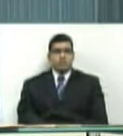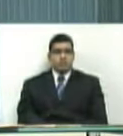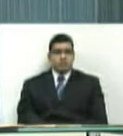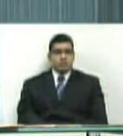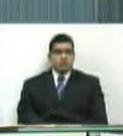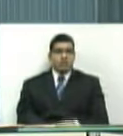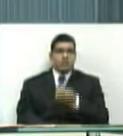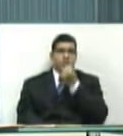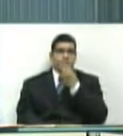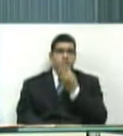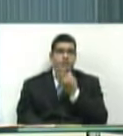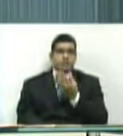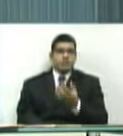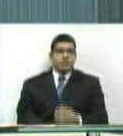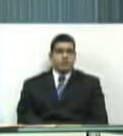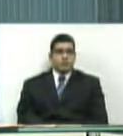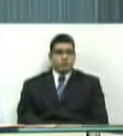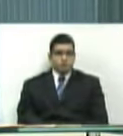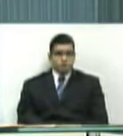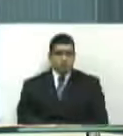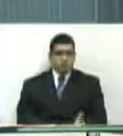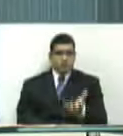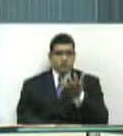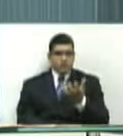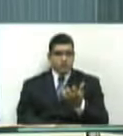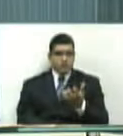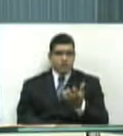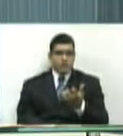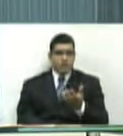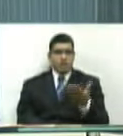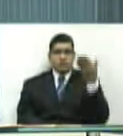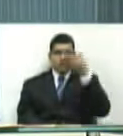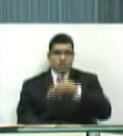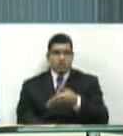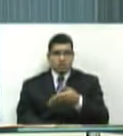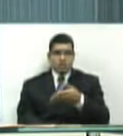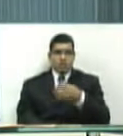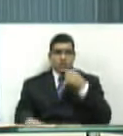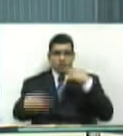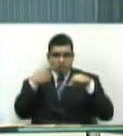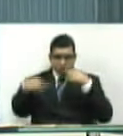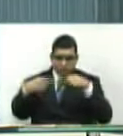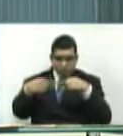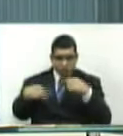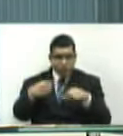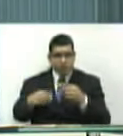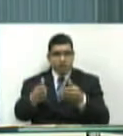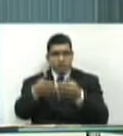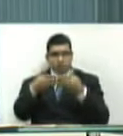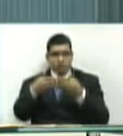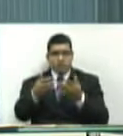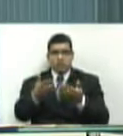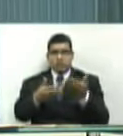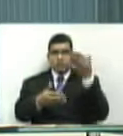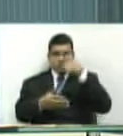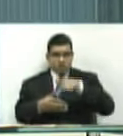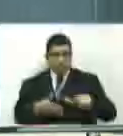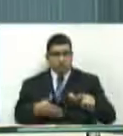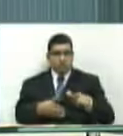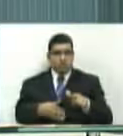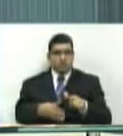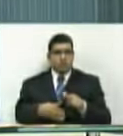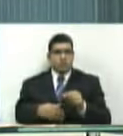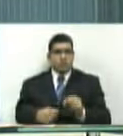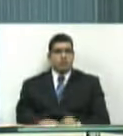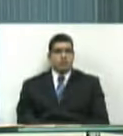Por fim, senhor presidente, eu quero trazer um debate e peço que Vossa Excelência, que o deputado Chico